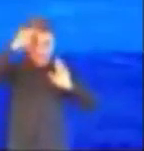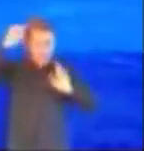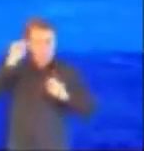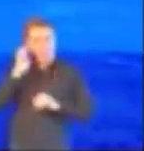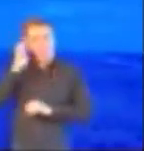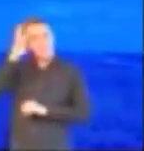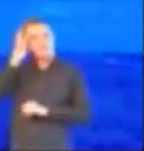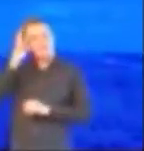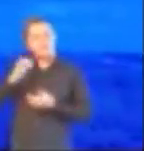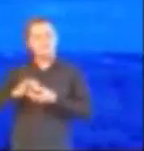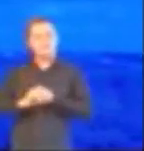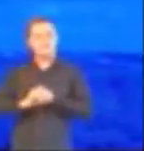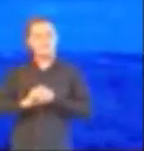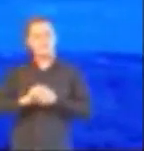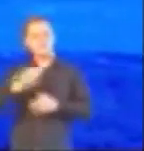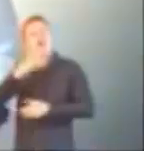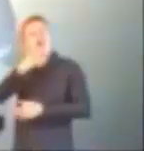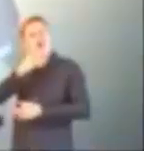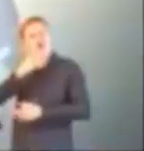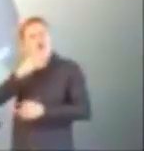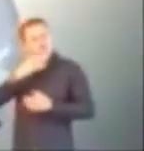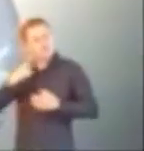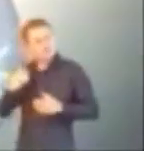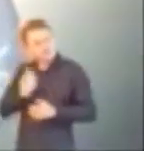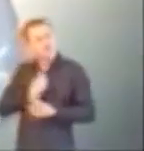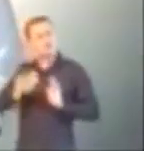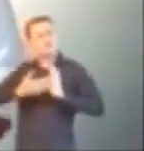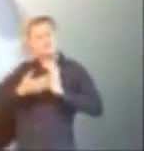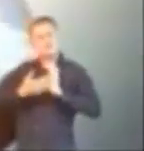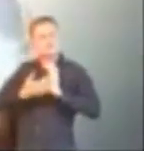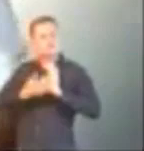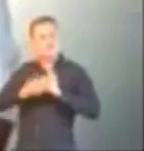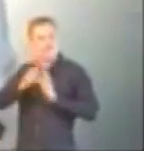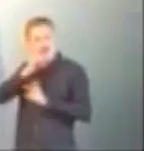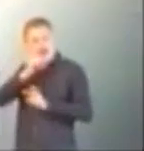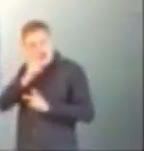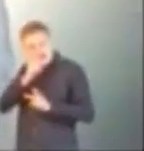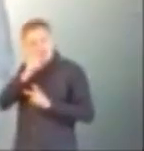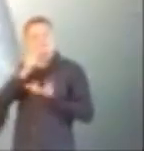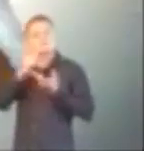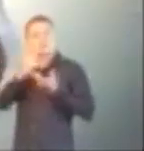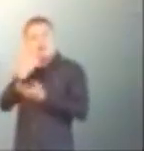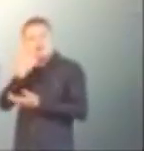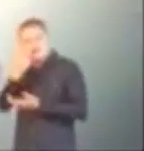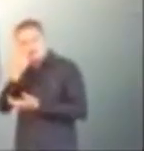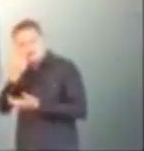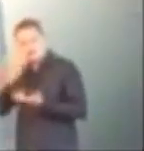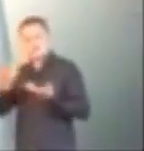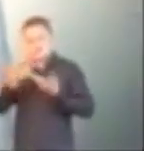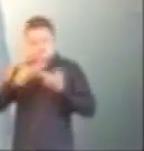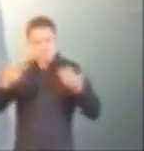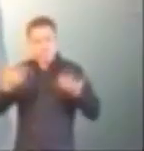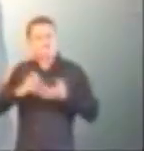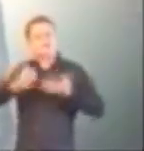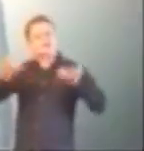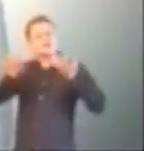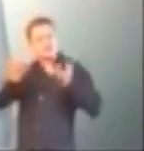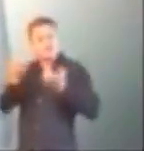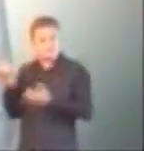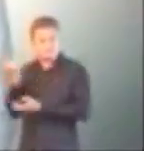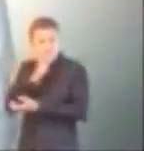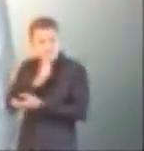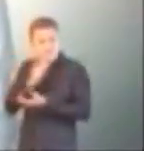propostas de Abílio e Velaton. Conheça as nossas propostas para água, saneamento, lixo e coleta seletiva.